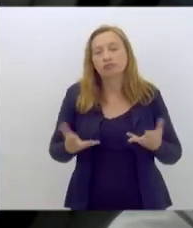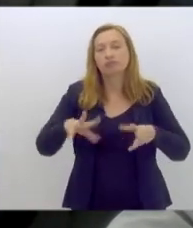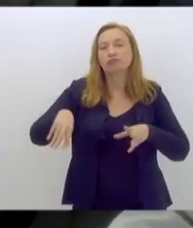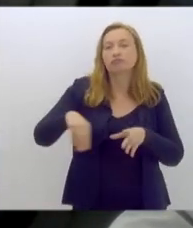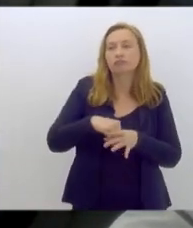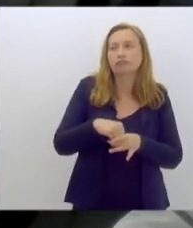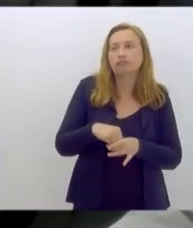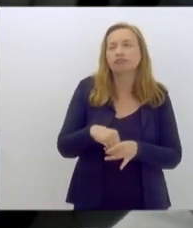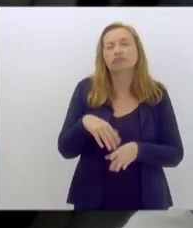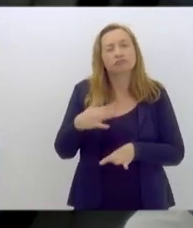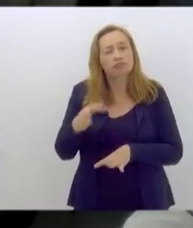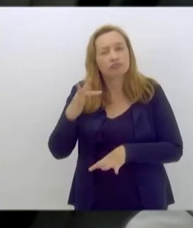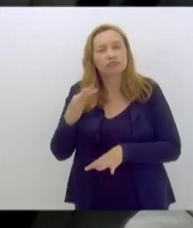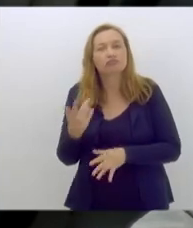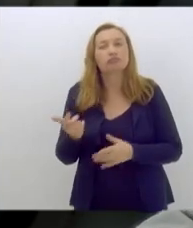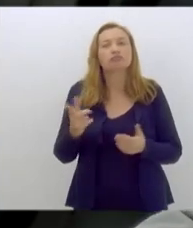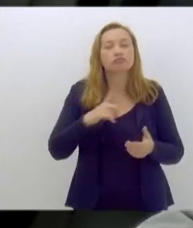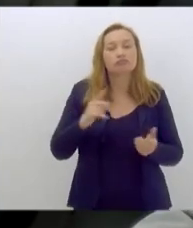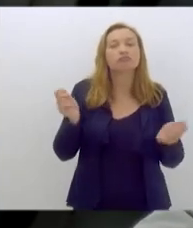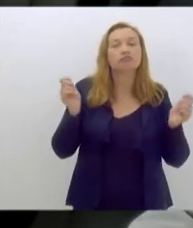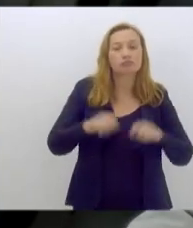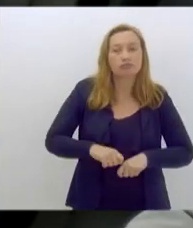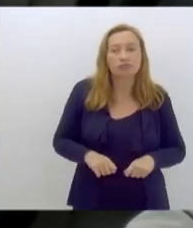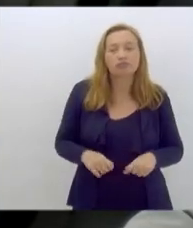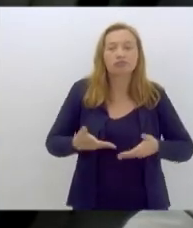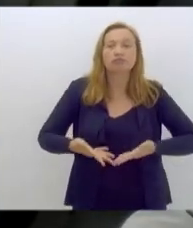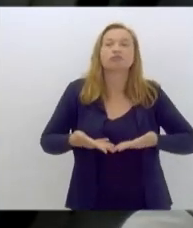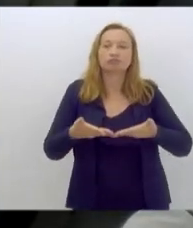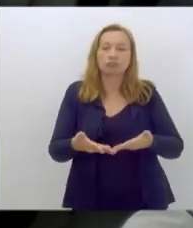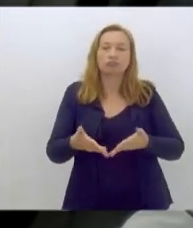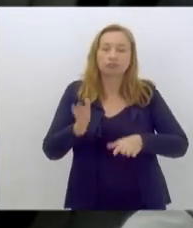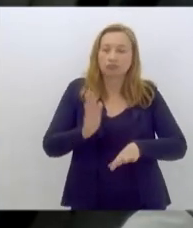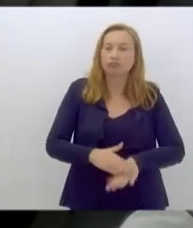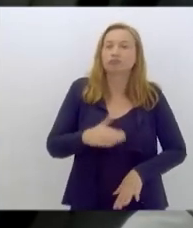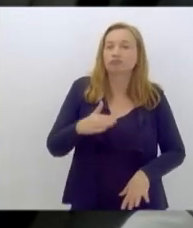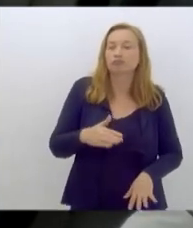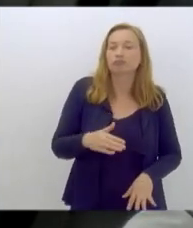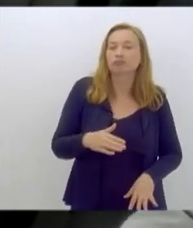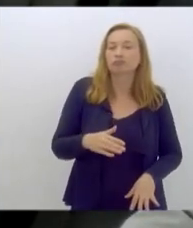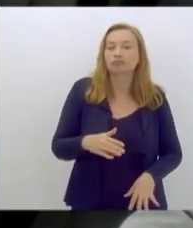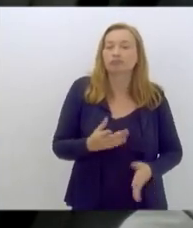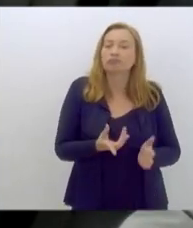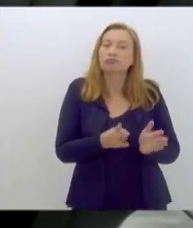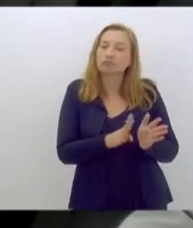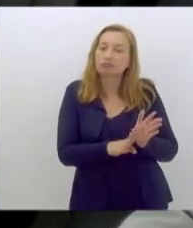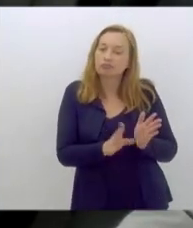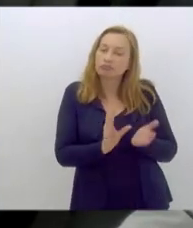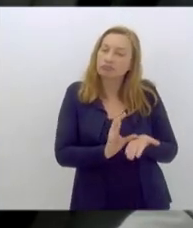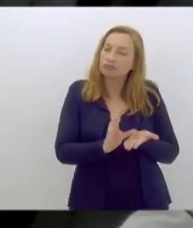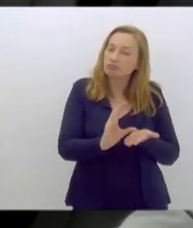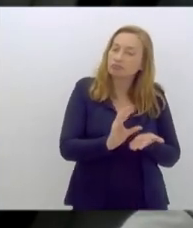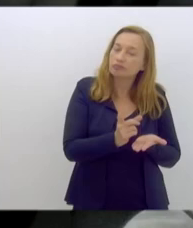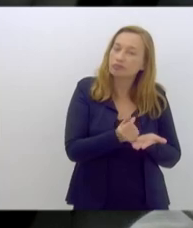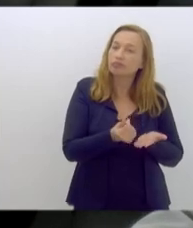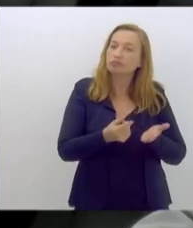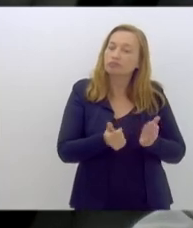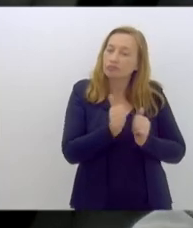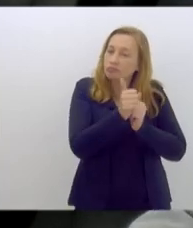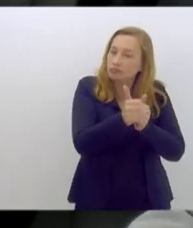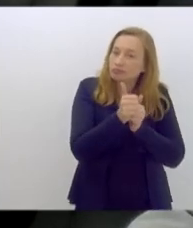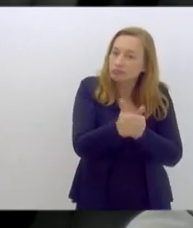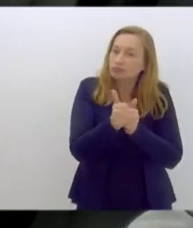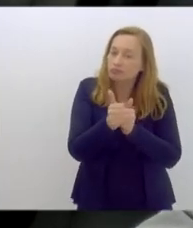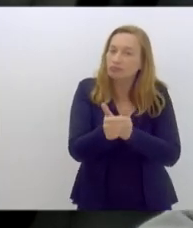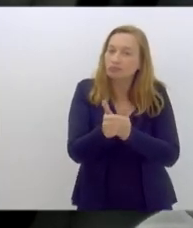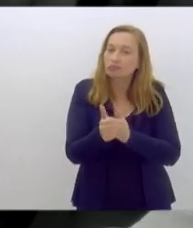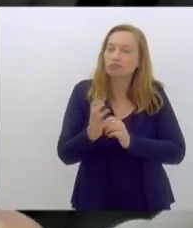em breve nós teremos a capacidade de estar oferecendo muito mais do que você tendo orçamento mas fazendo um acompanhamento como se fosse